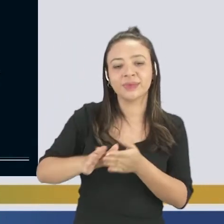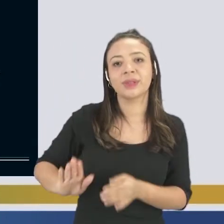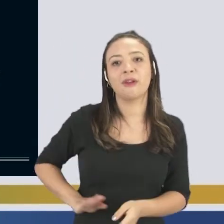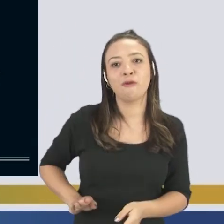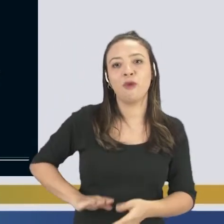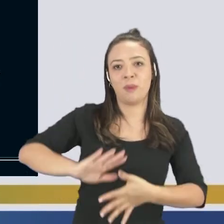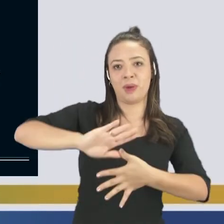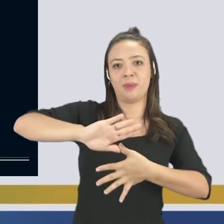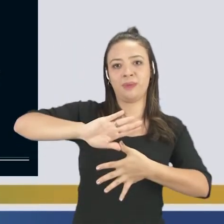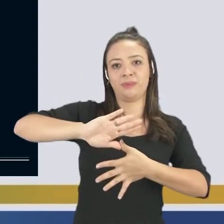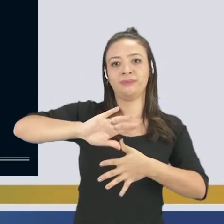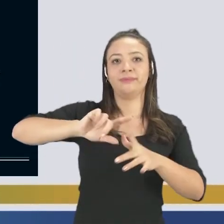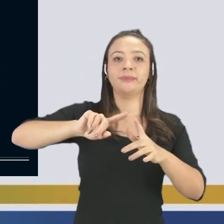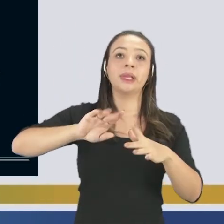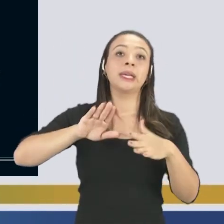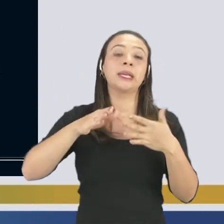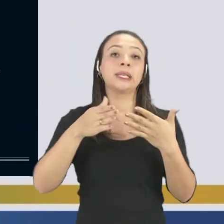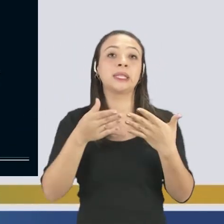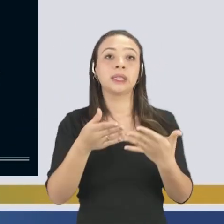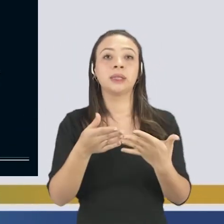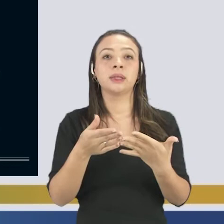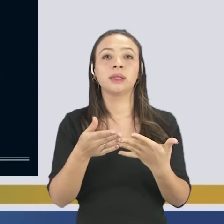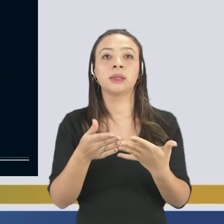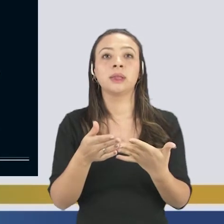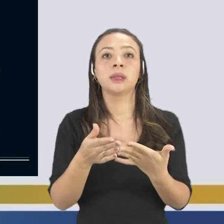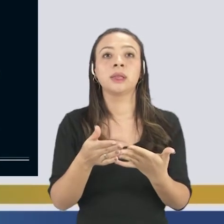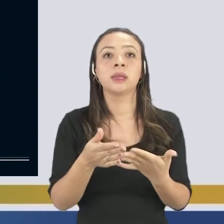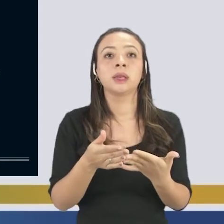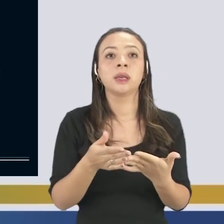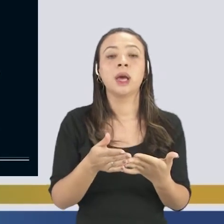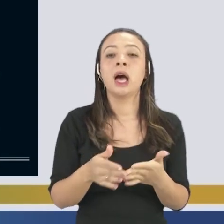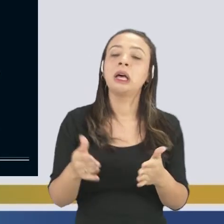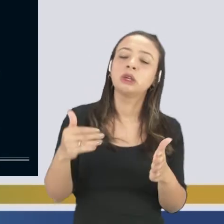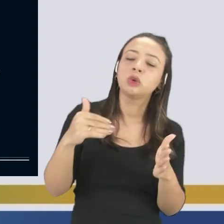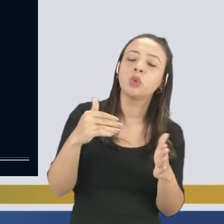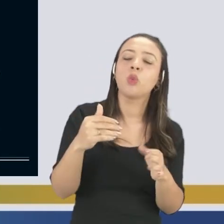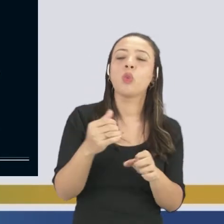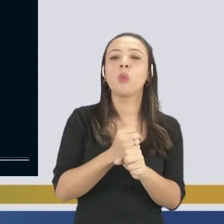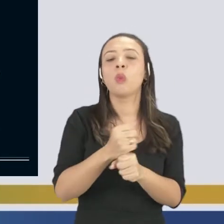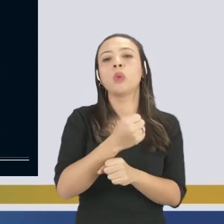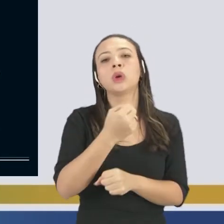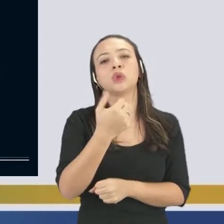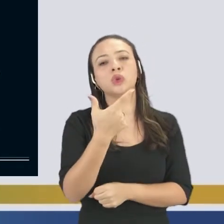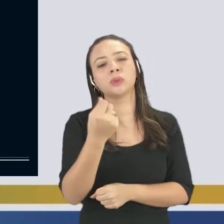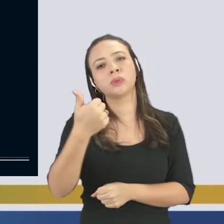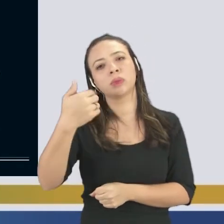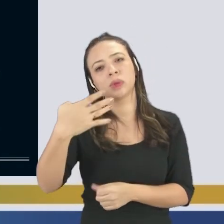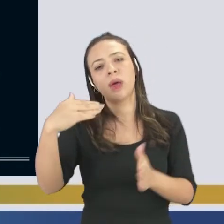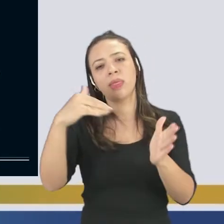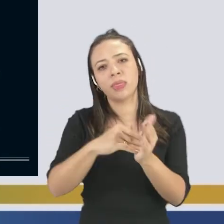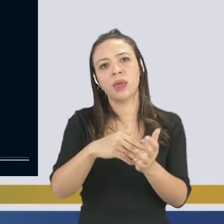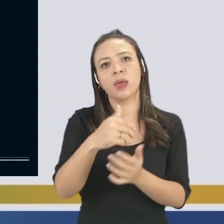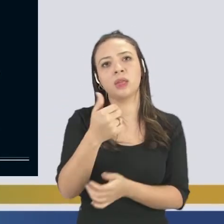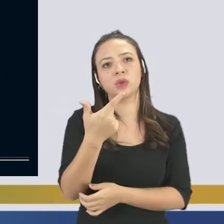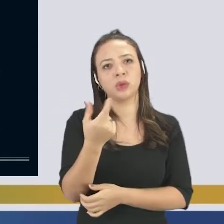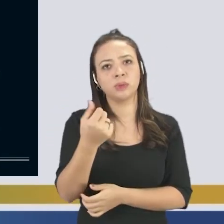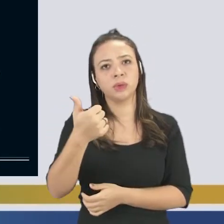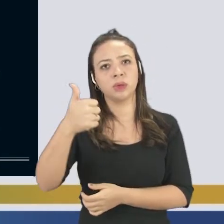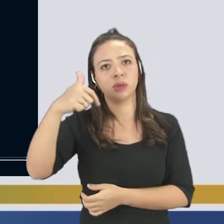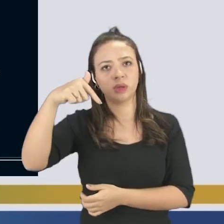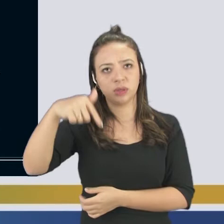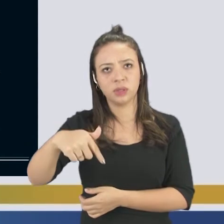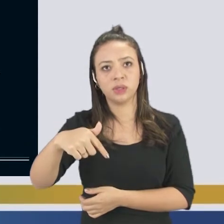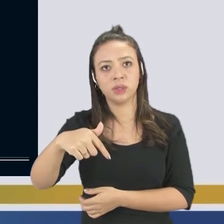128% o crescimento da extrema pobreza no Brasil entre 2014 e 2017. 12% índice